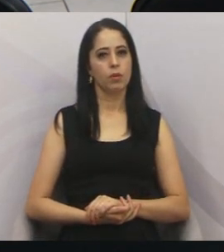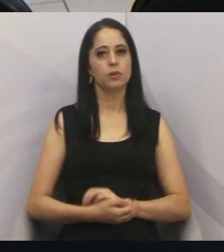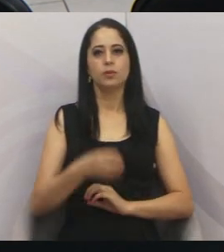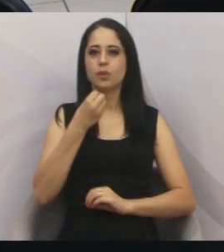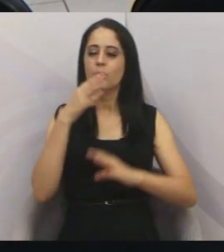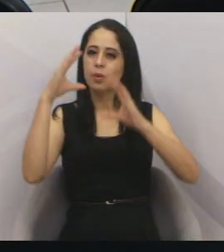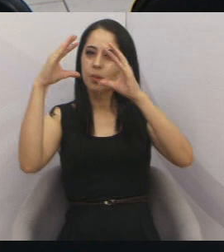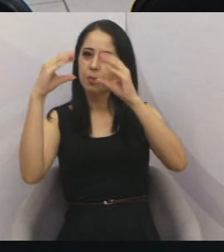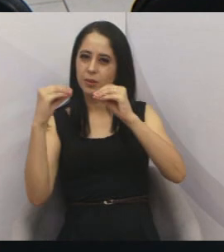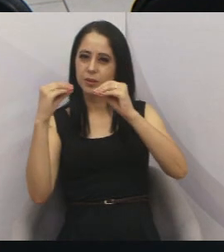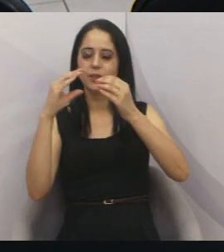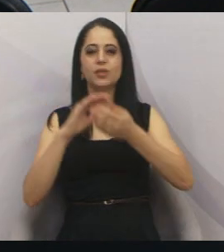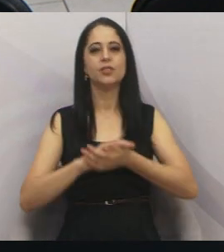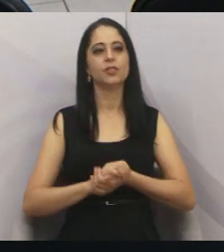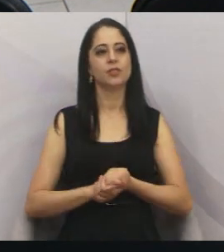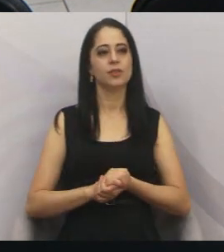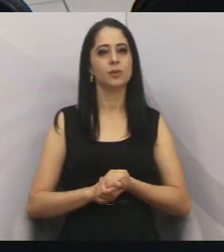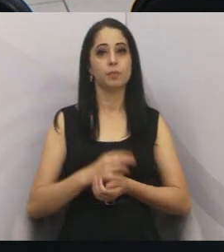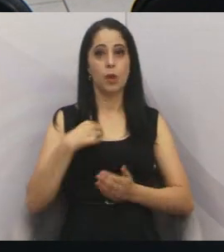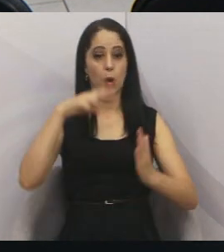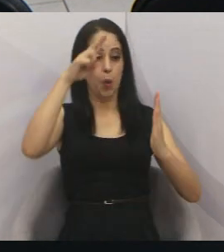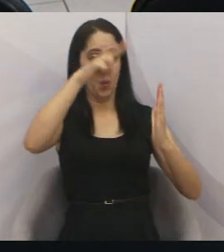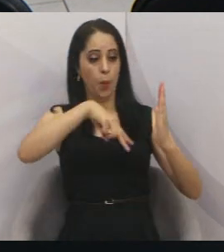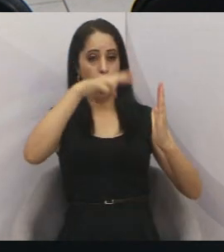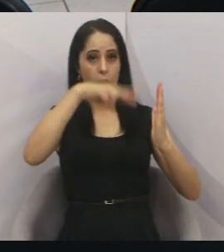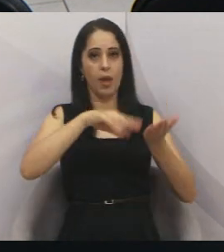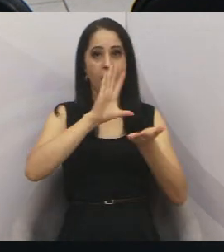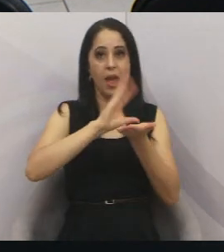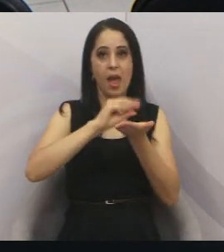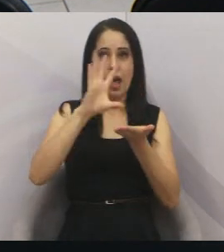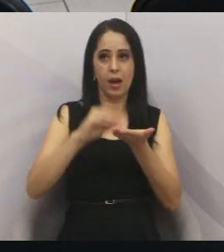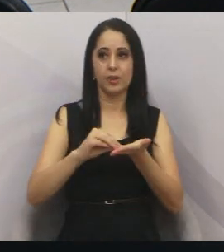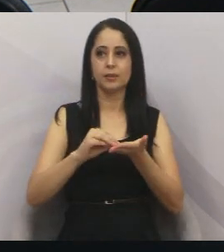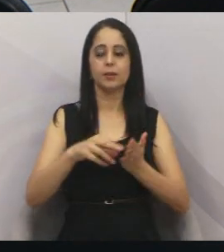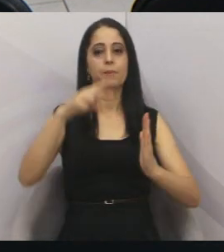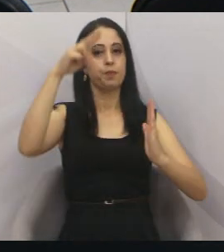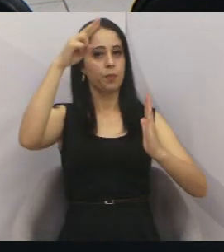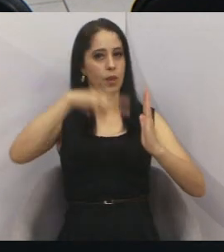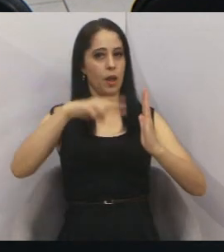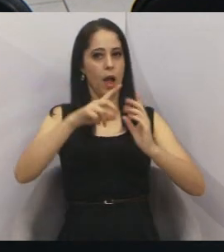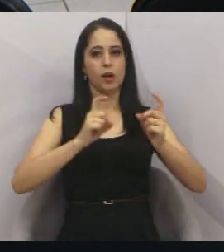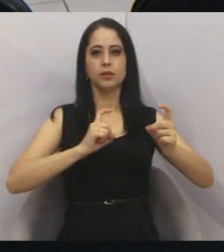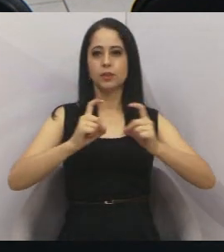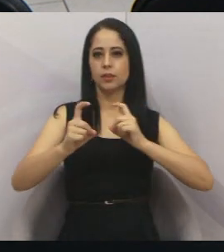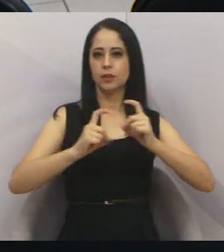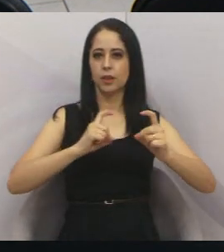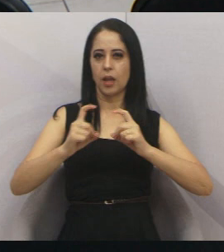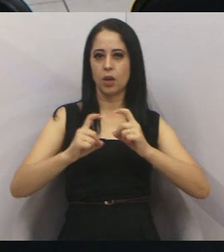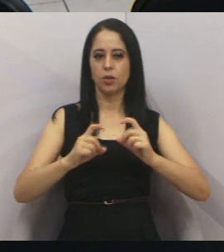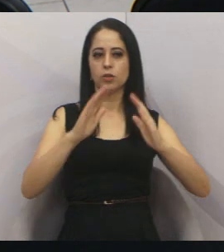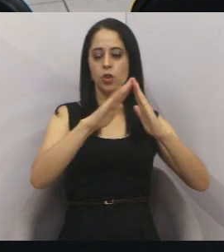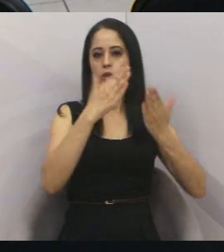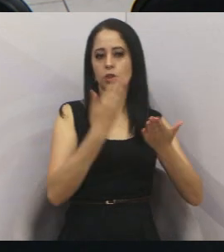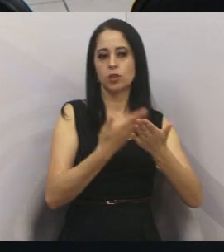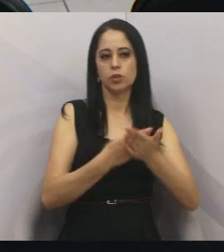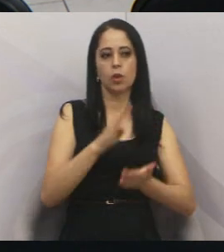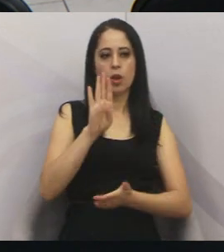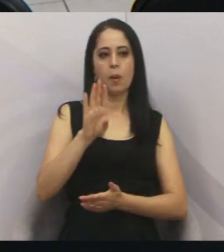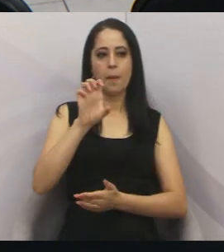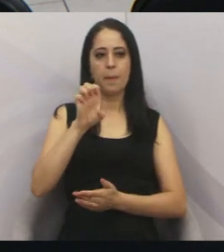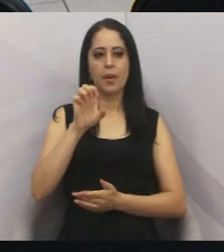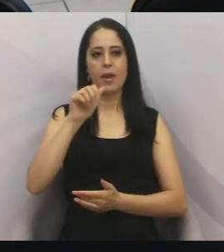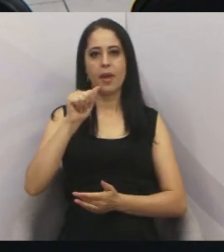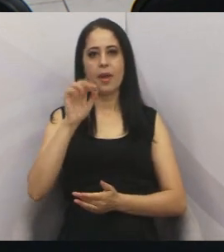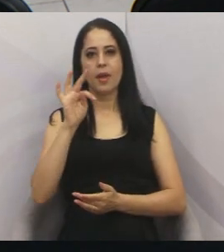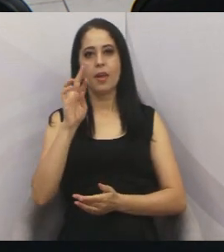Boa noite a todos. Eu farei a leitura da ata. Ata da sessão eleitoral da escola professora Beatriz Junqueira.